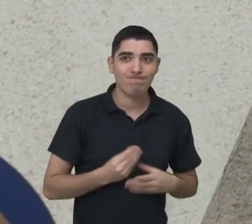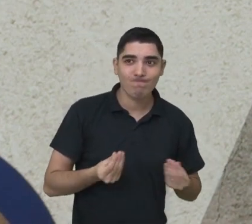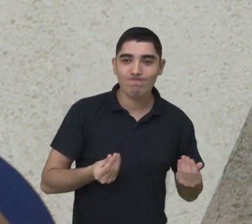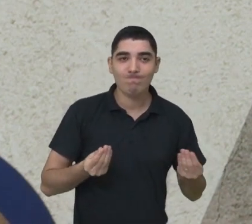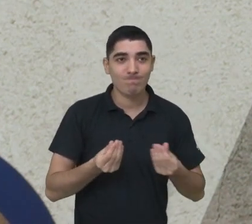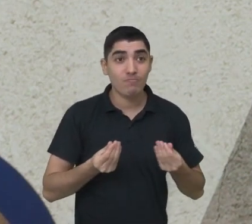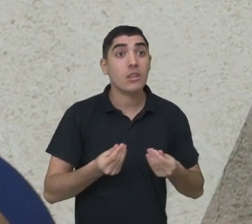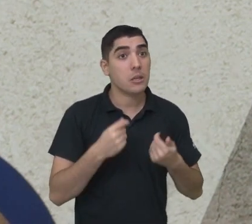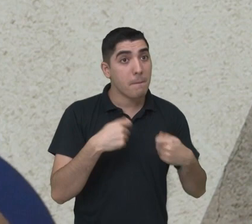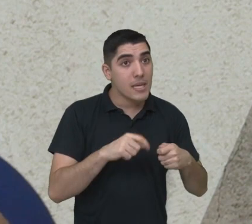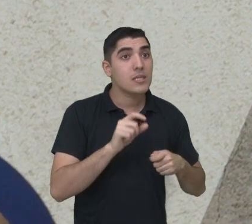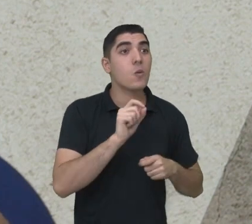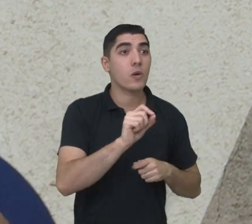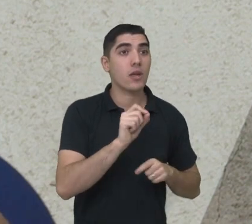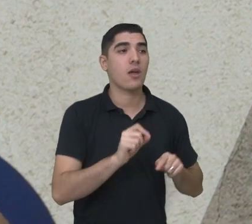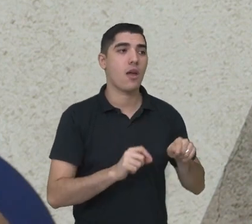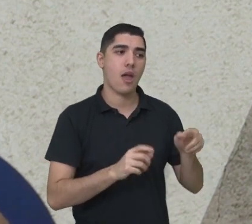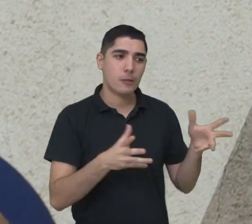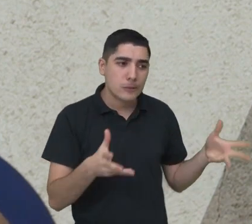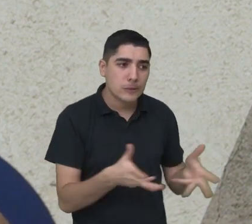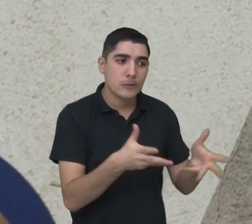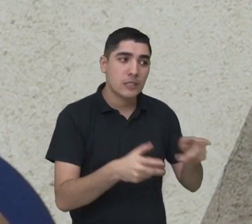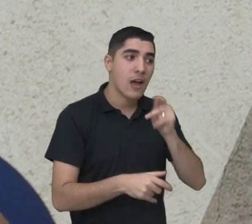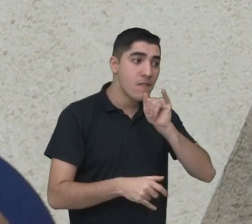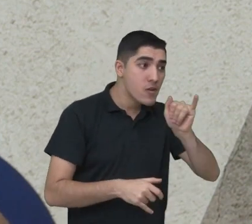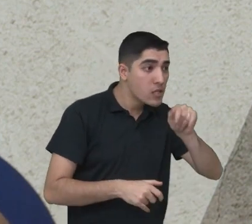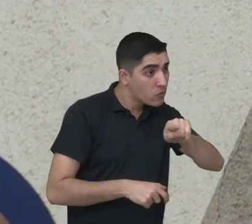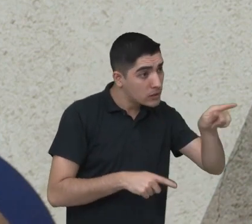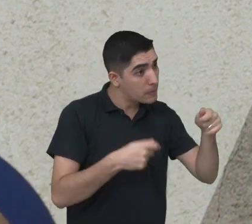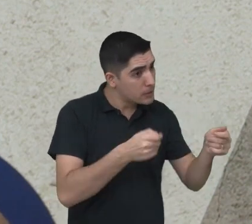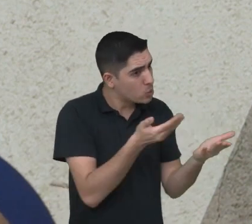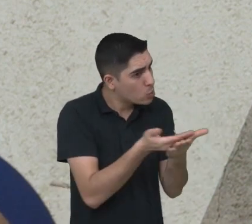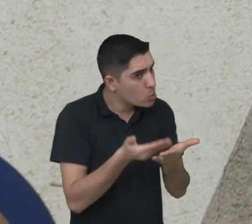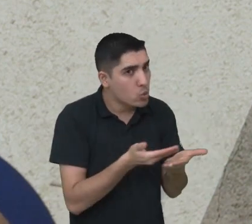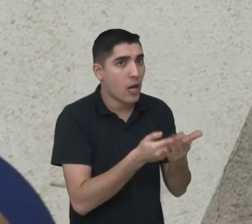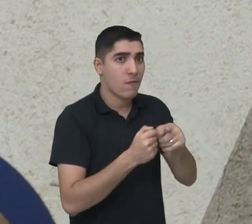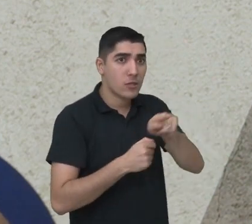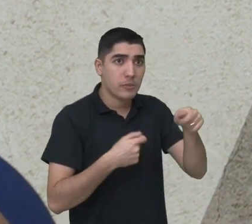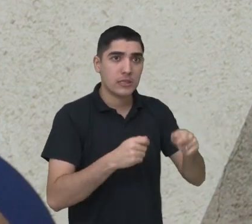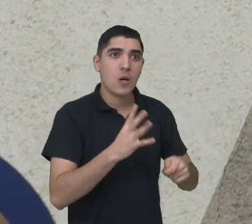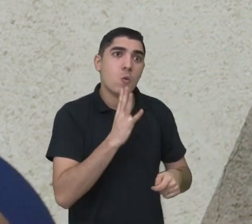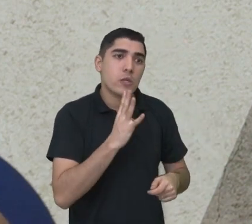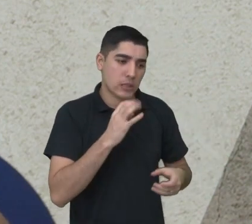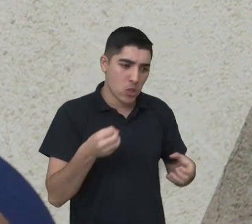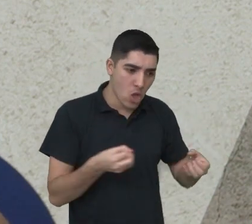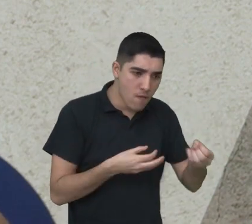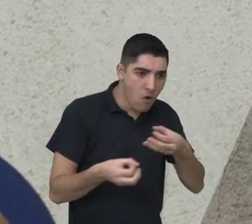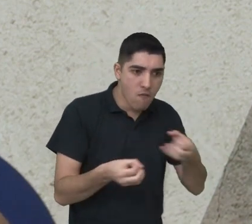valorizar, precisa aguçar essa questão do estudo, da atualização, porque